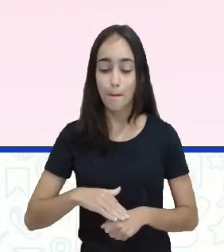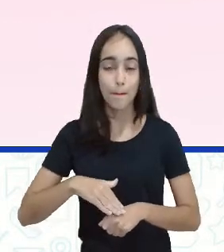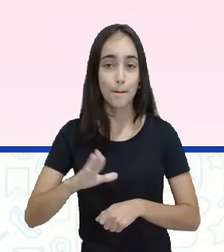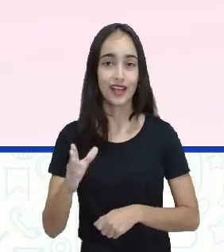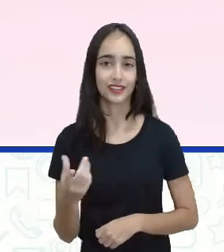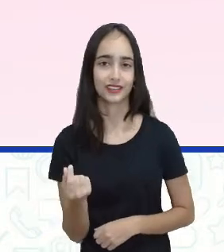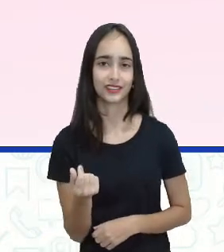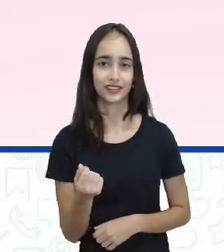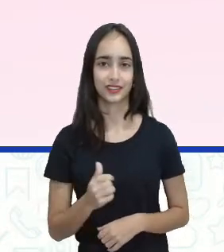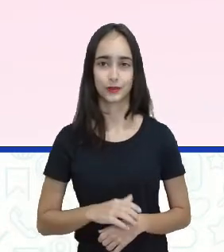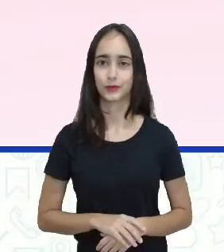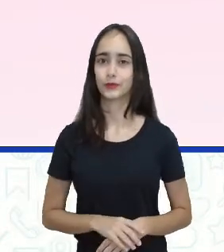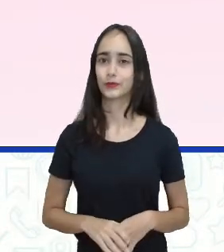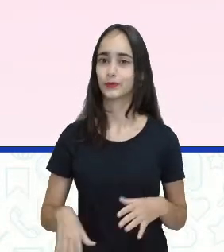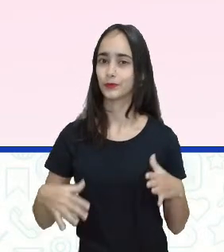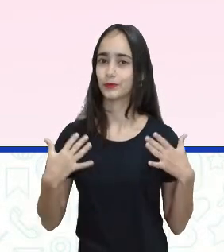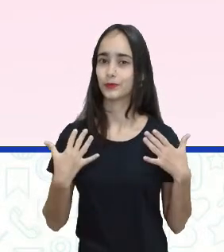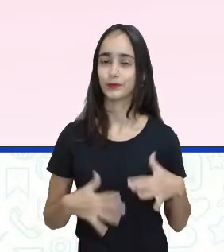Pronto.